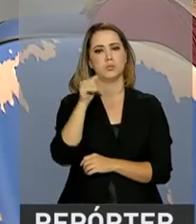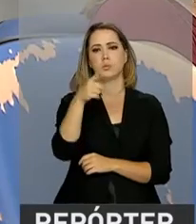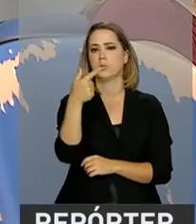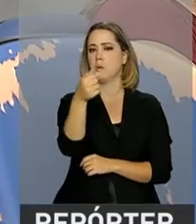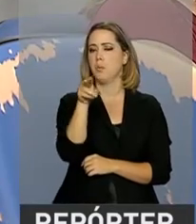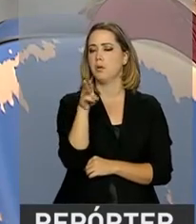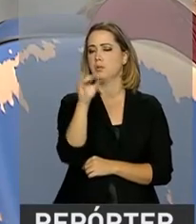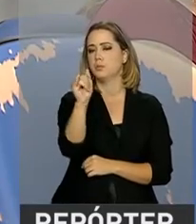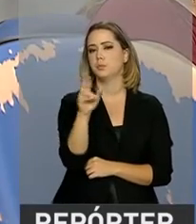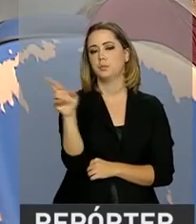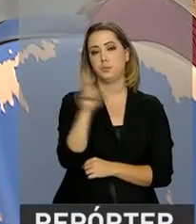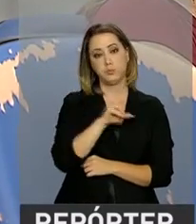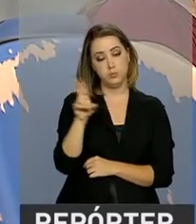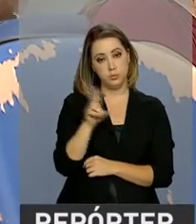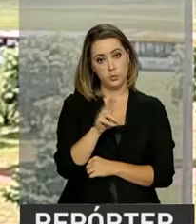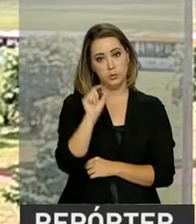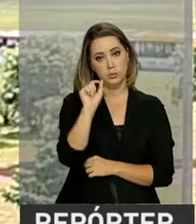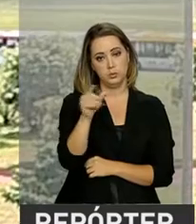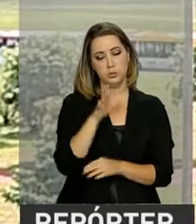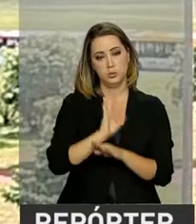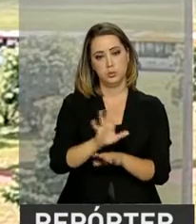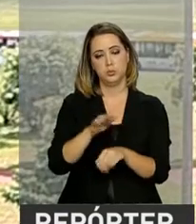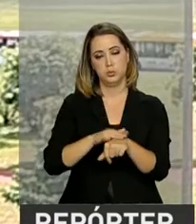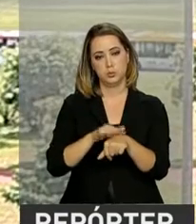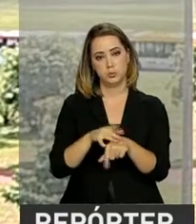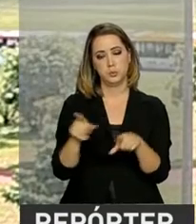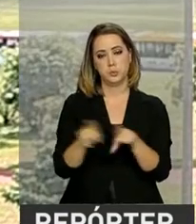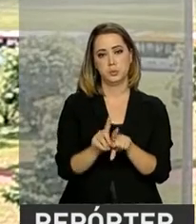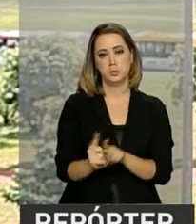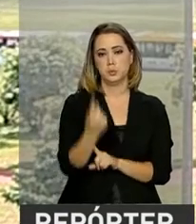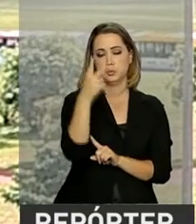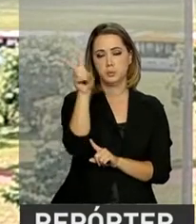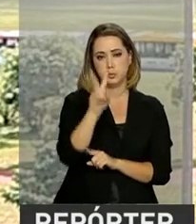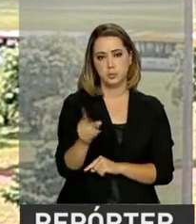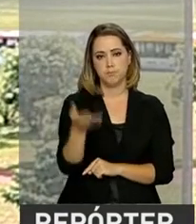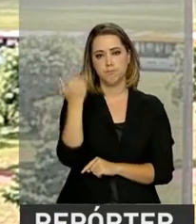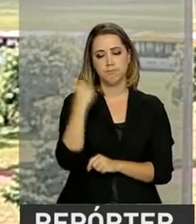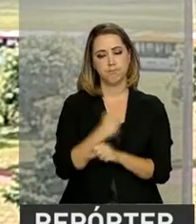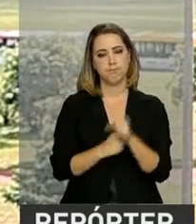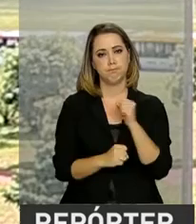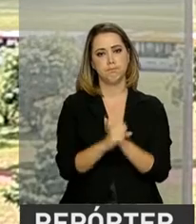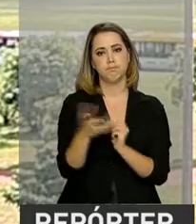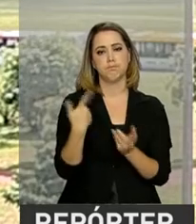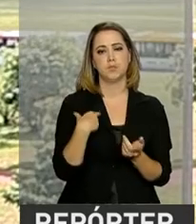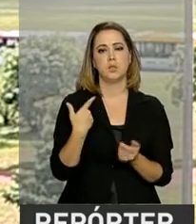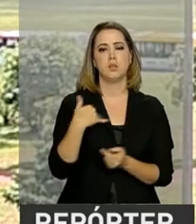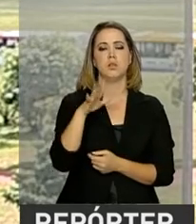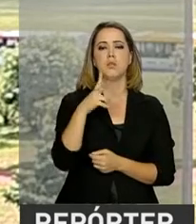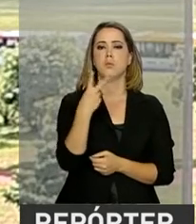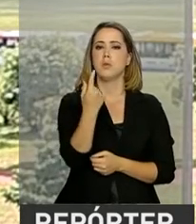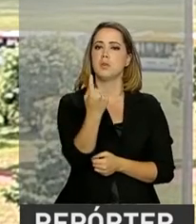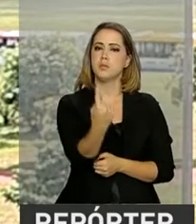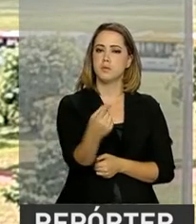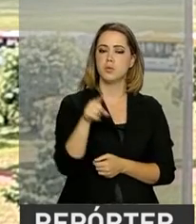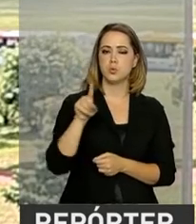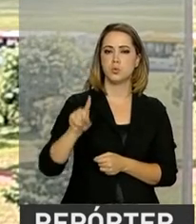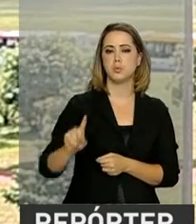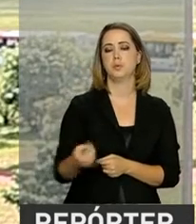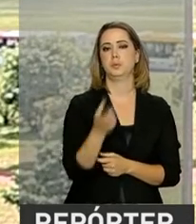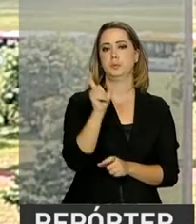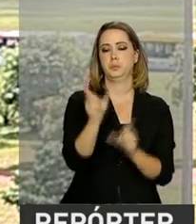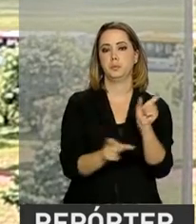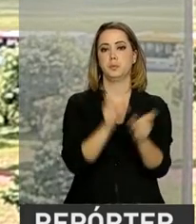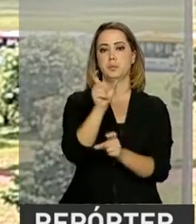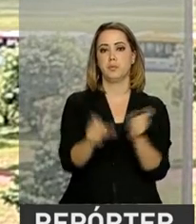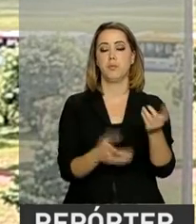7 bilhões com auxílio doença na primeira revisão feita no ano passado foram feitas quase 21 mil perícias